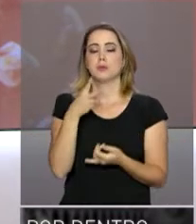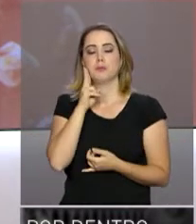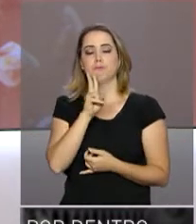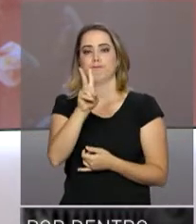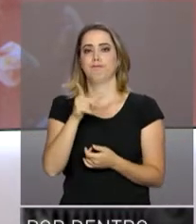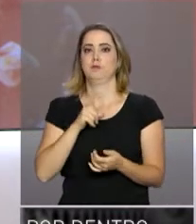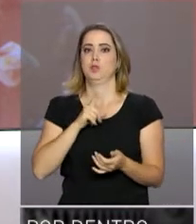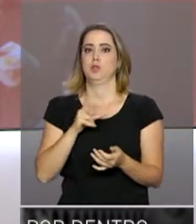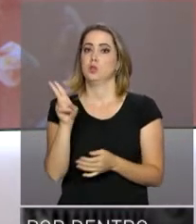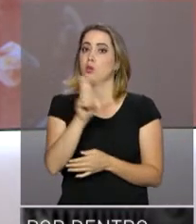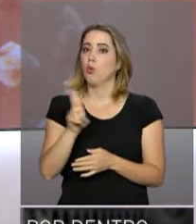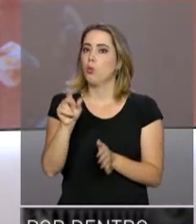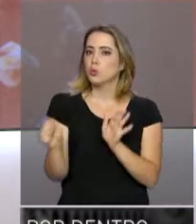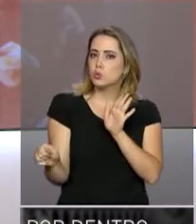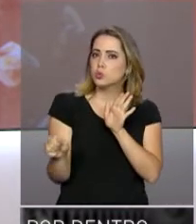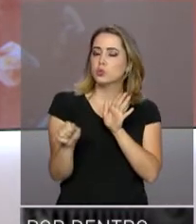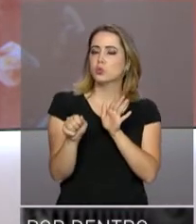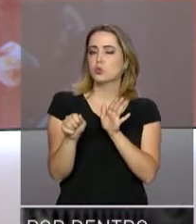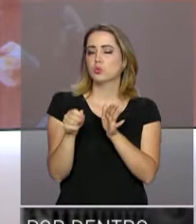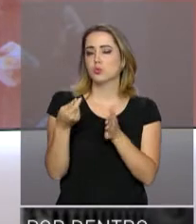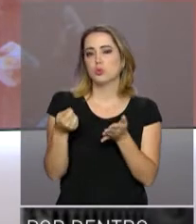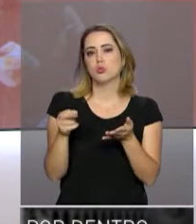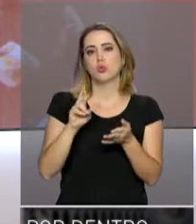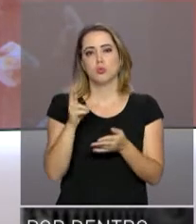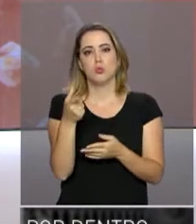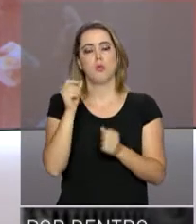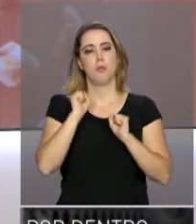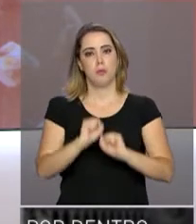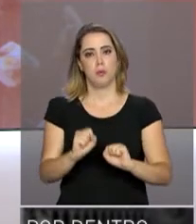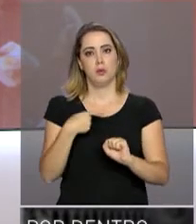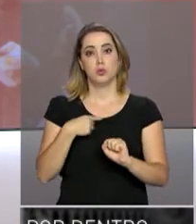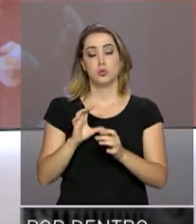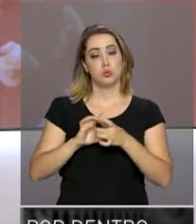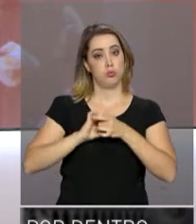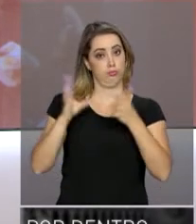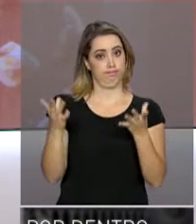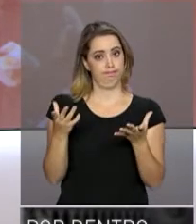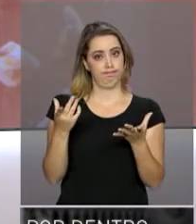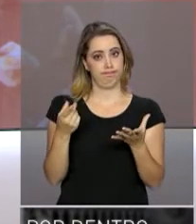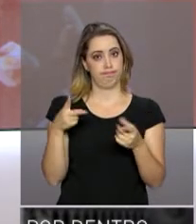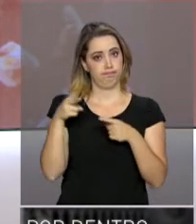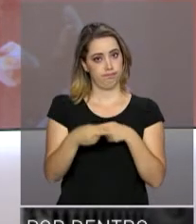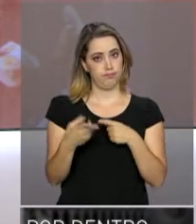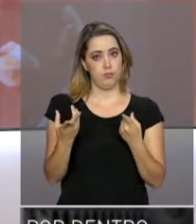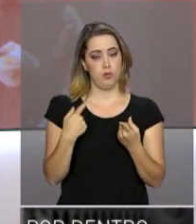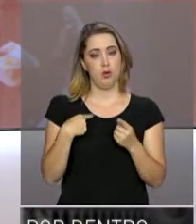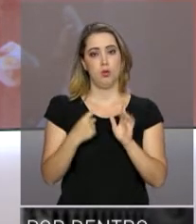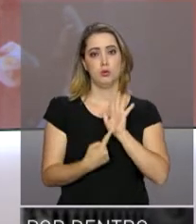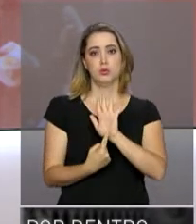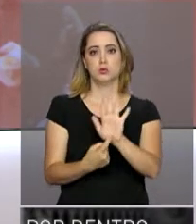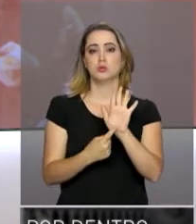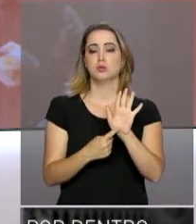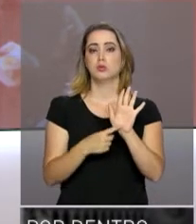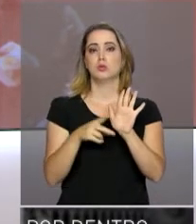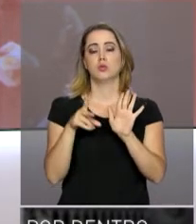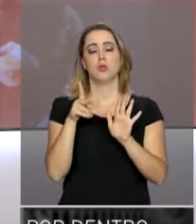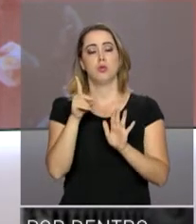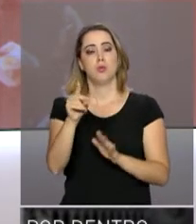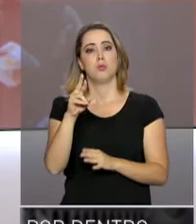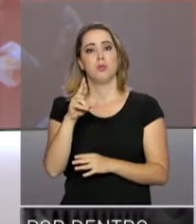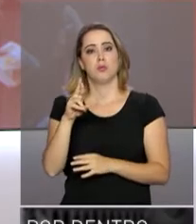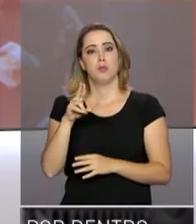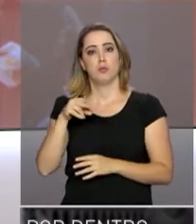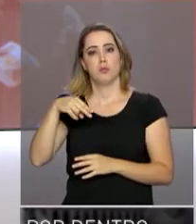acusa se houve uso de substância lícita ou ilícita. É o que mostra o diretor do Departamento Nacional de Trânsito,